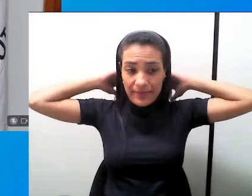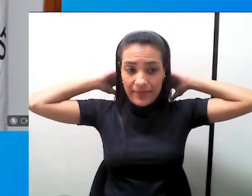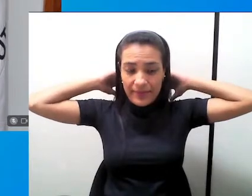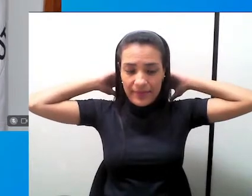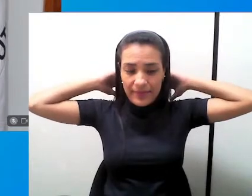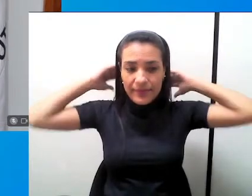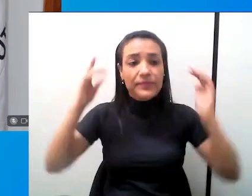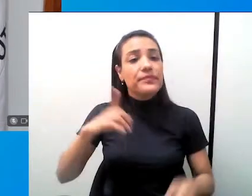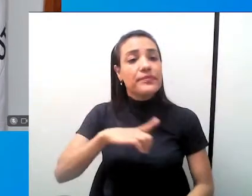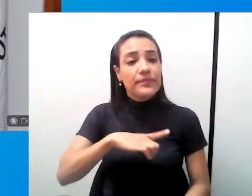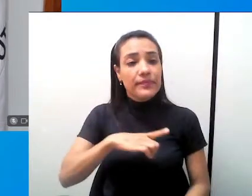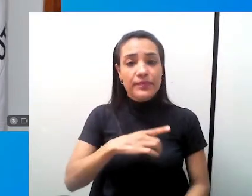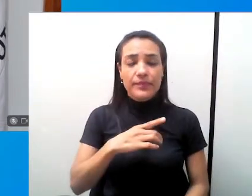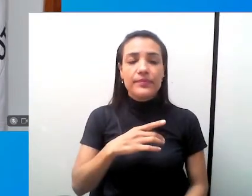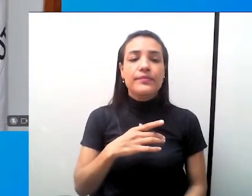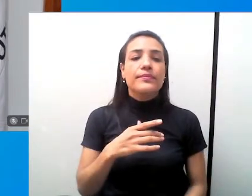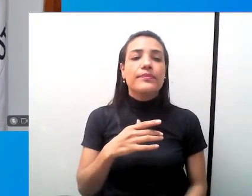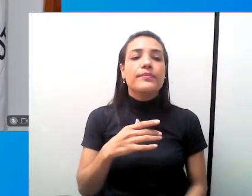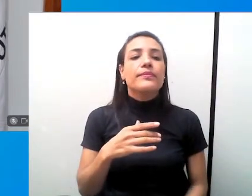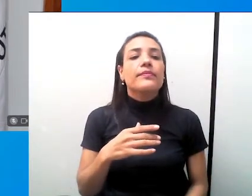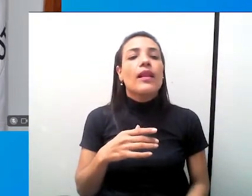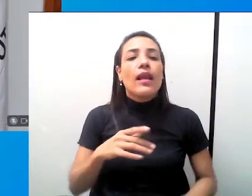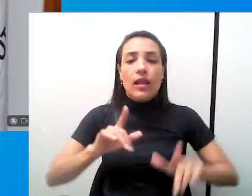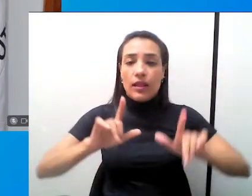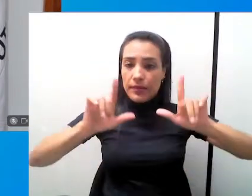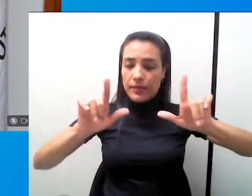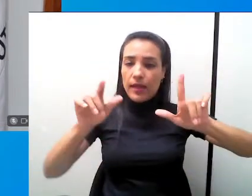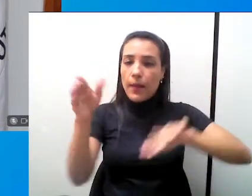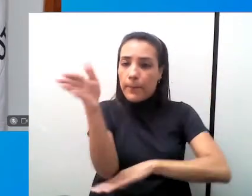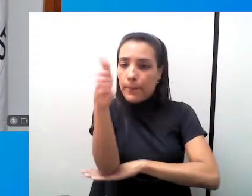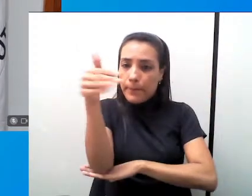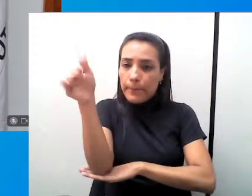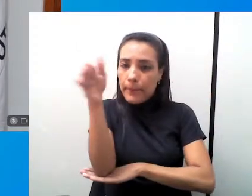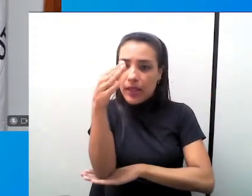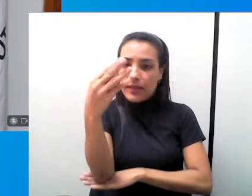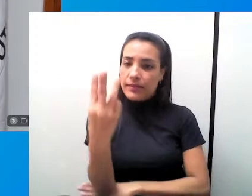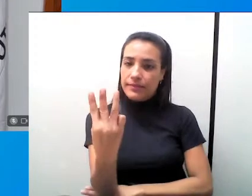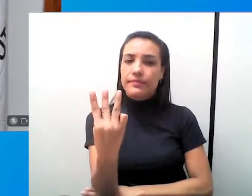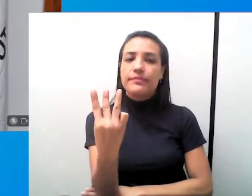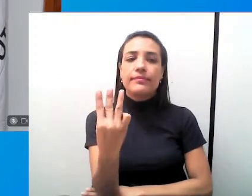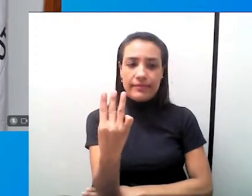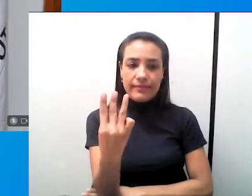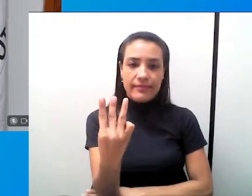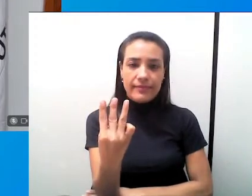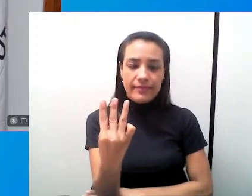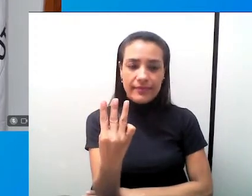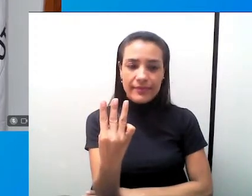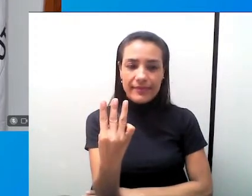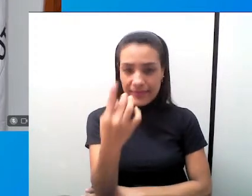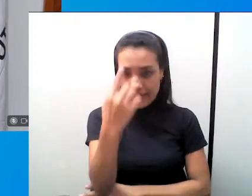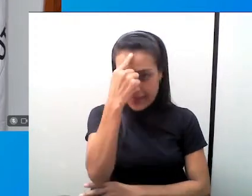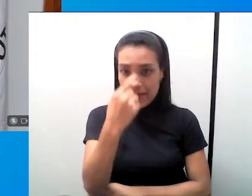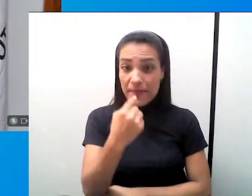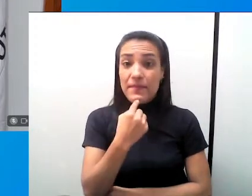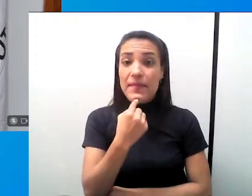da minha imagem uma tela com as três bandeiras, uma foto exatamente da minha